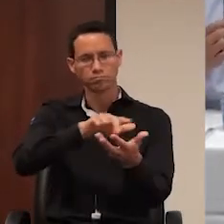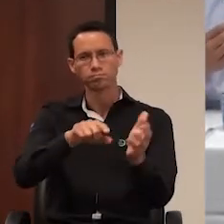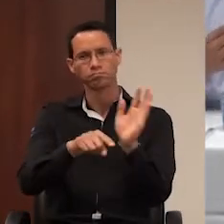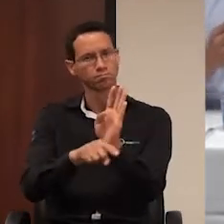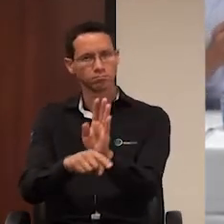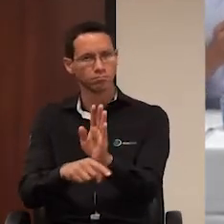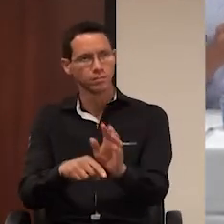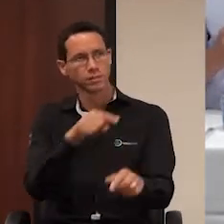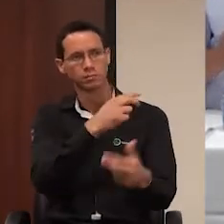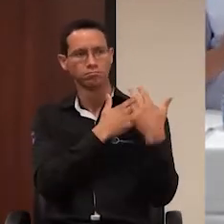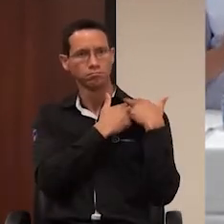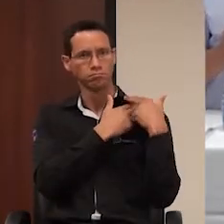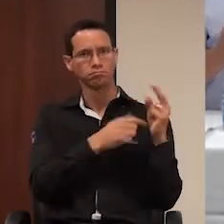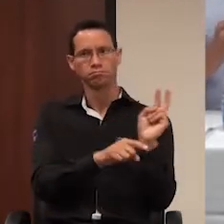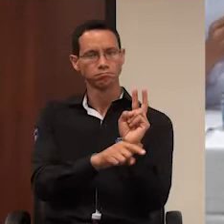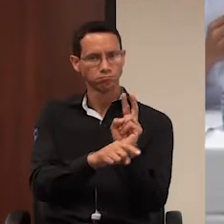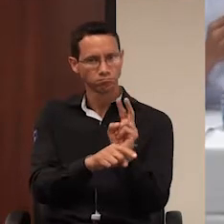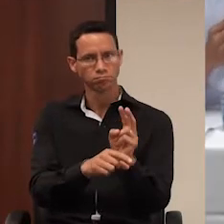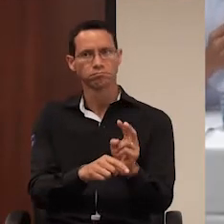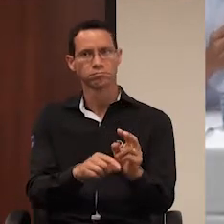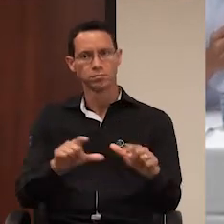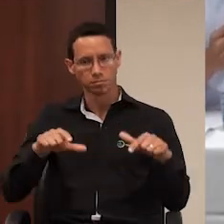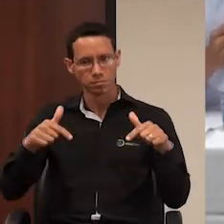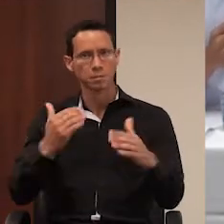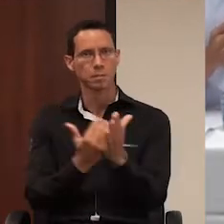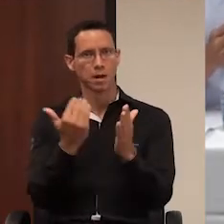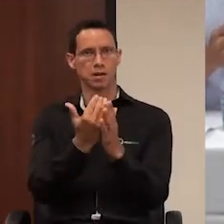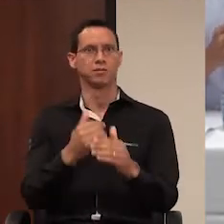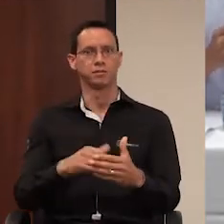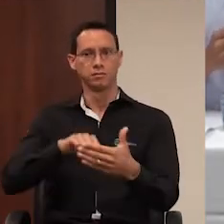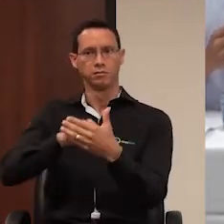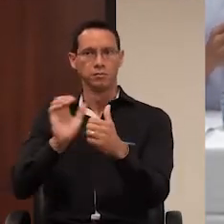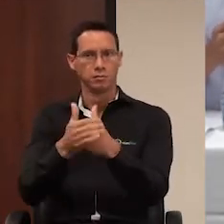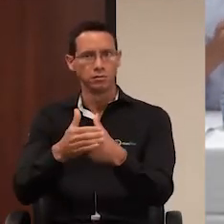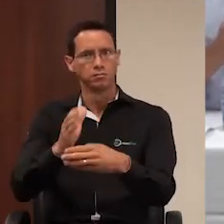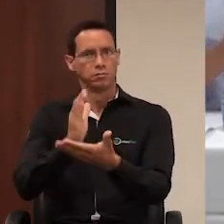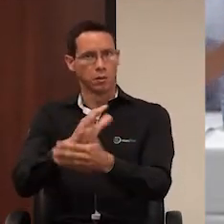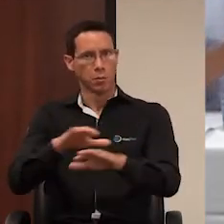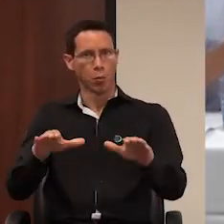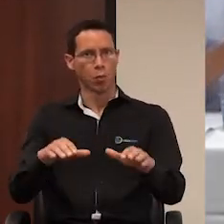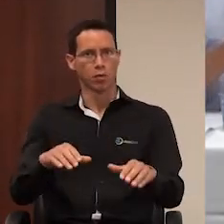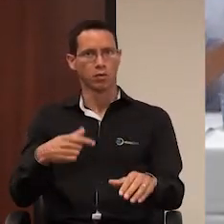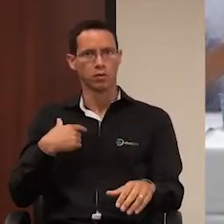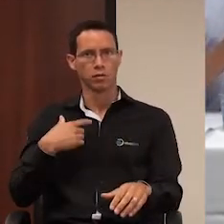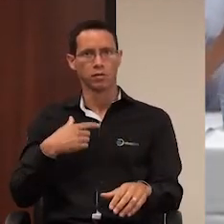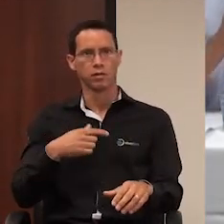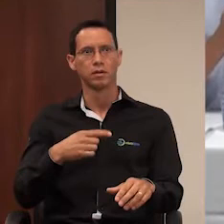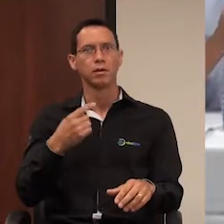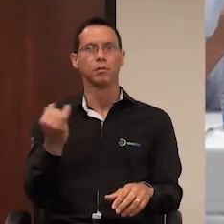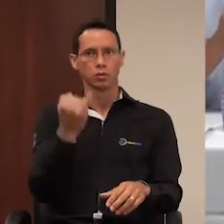do curatelado, no fim da interdição. Não me importa declarar a capacidade dele, me importa tomar essas medidas de apoio.